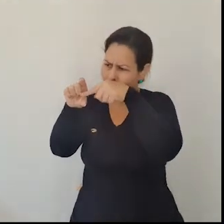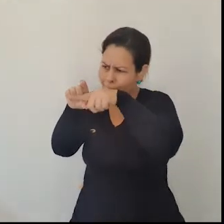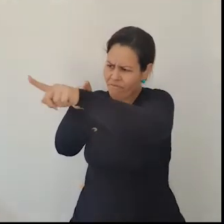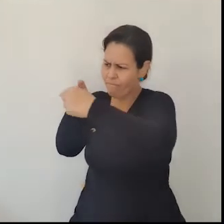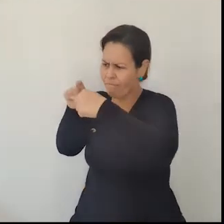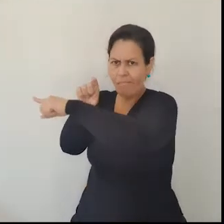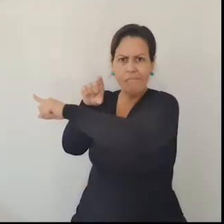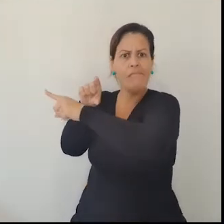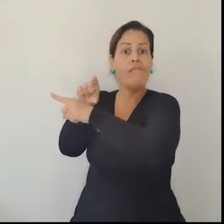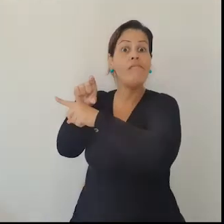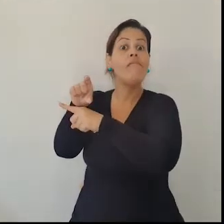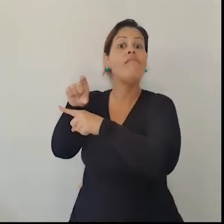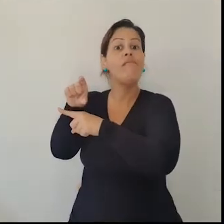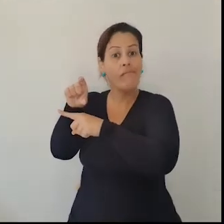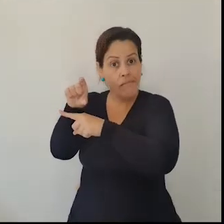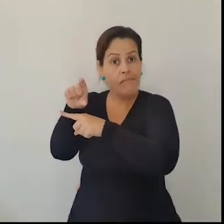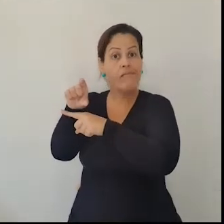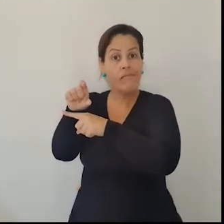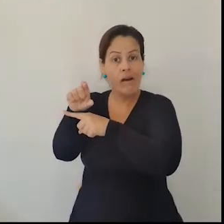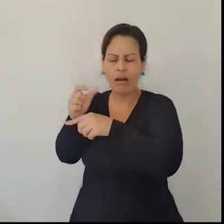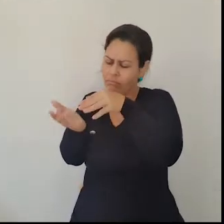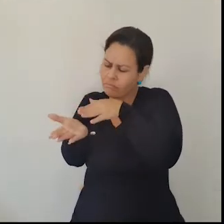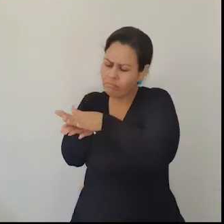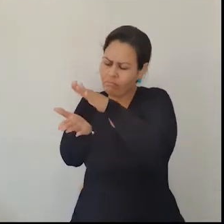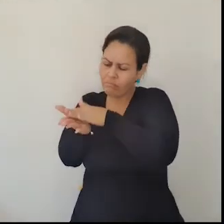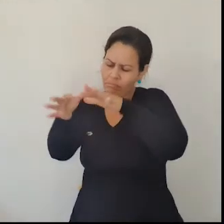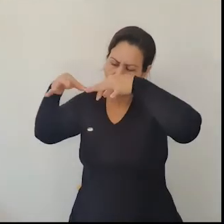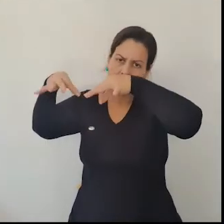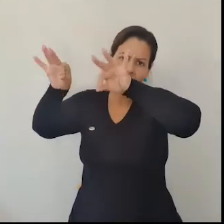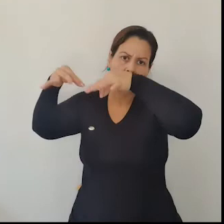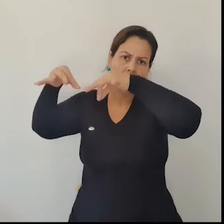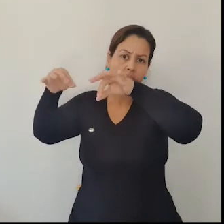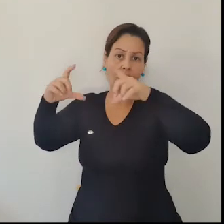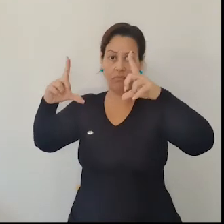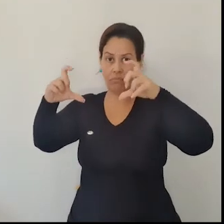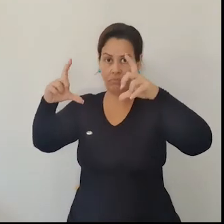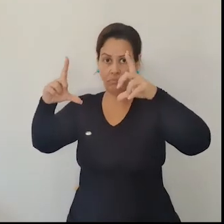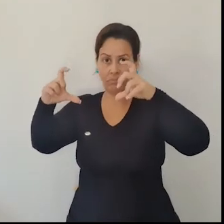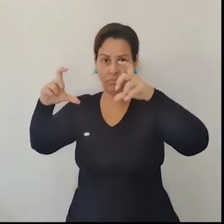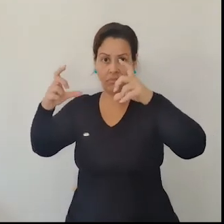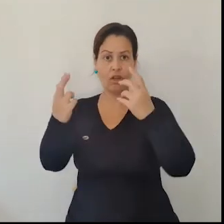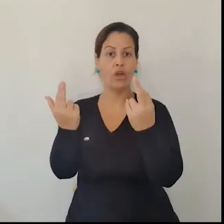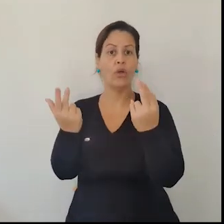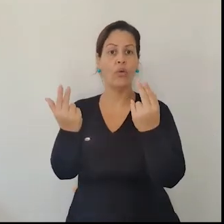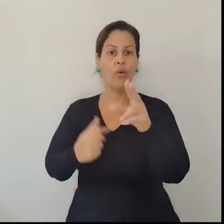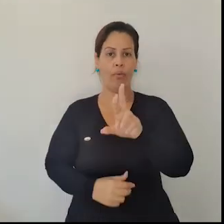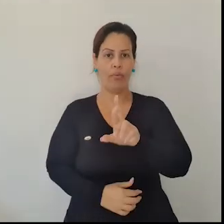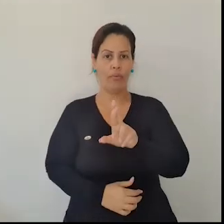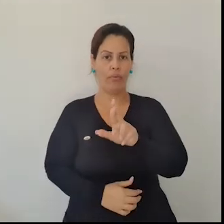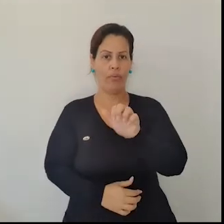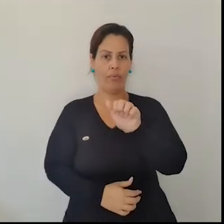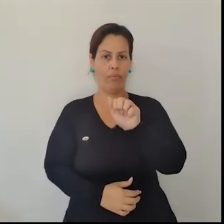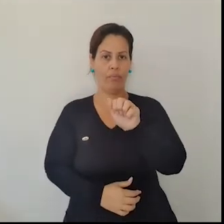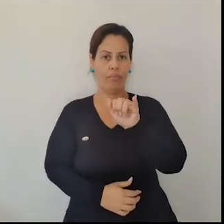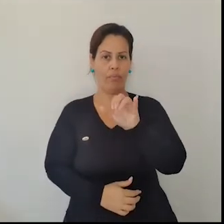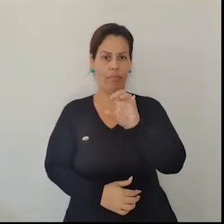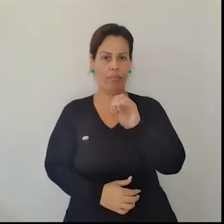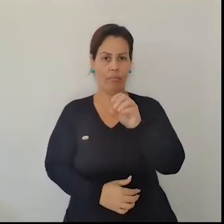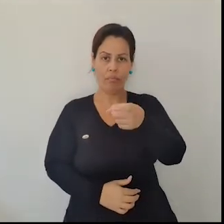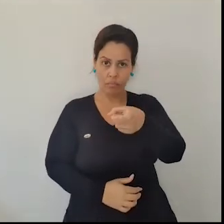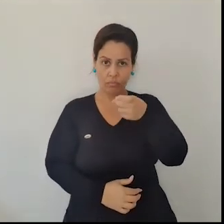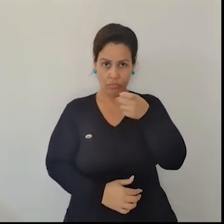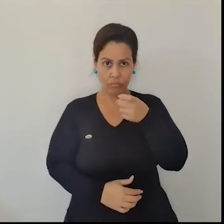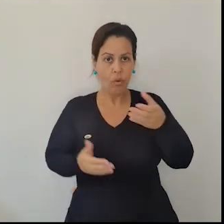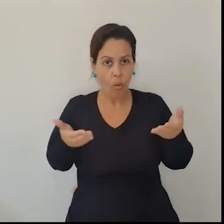Repentinamente, notou que raios desconhecidos saíam da ampola e atravessavam os corpos e impressionavam chapas